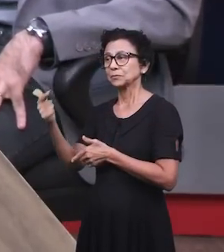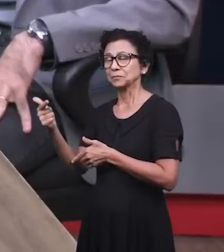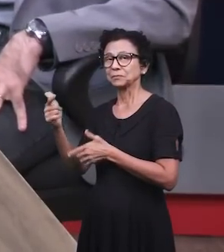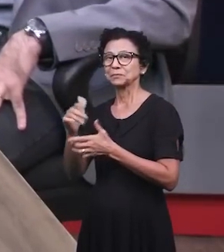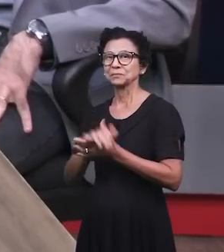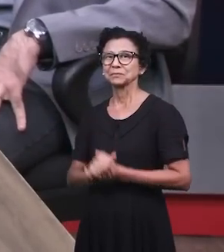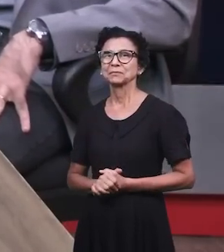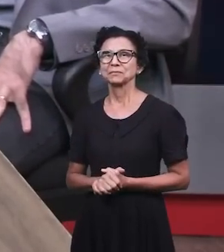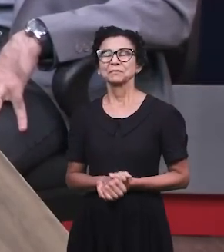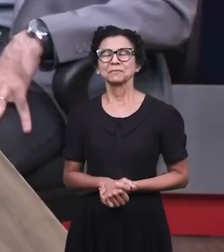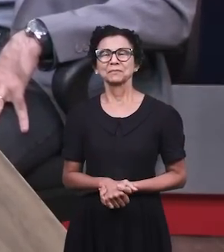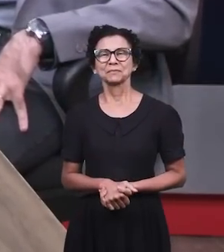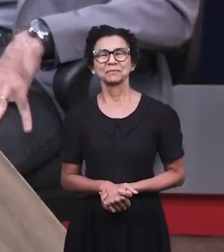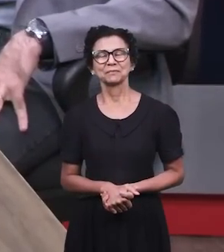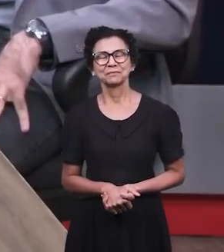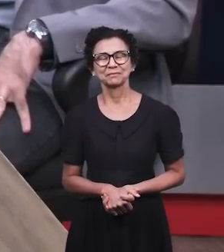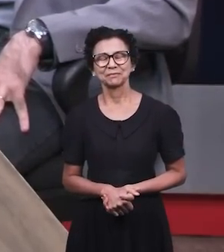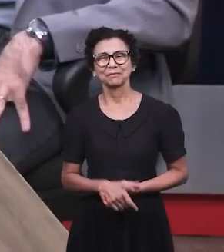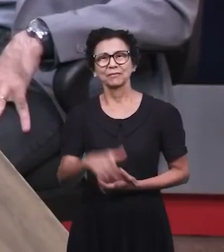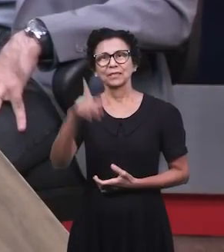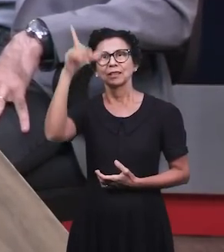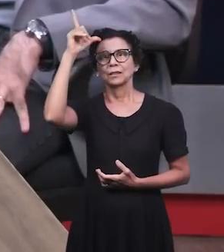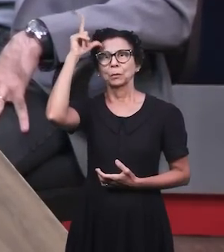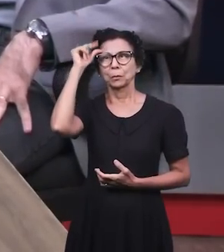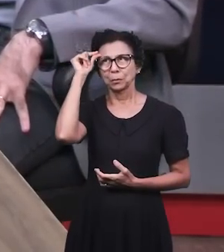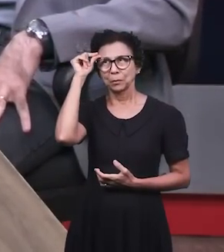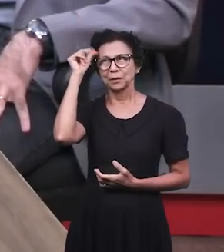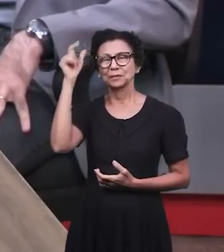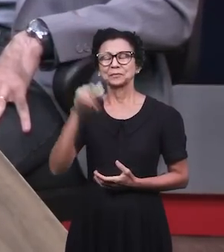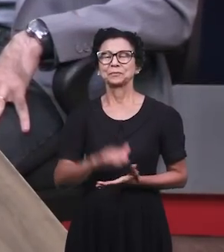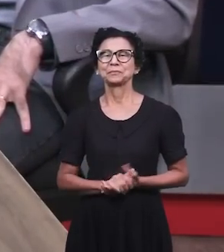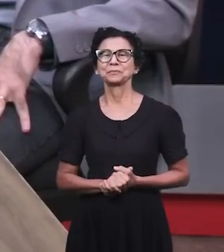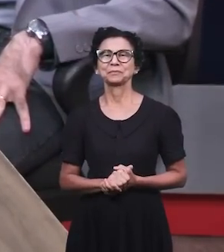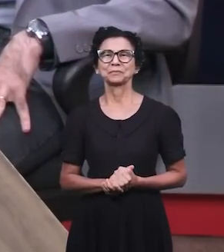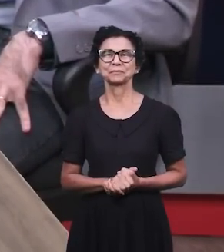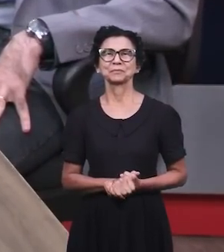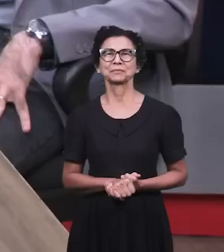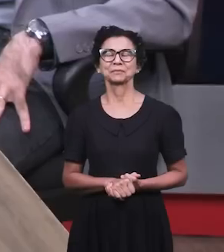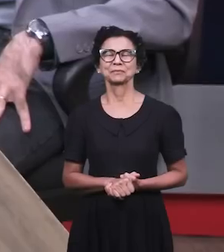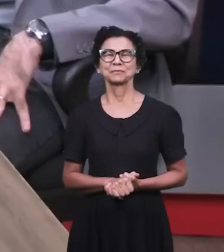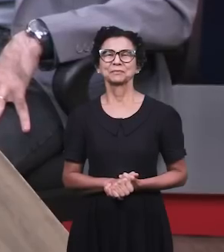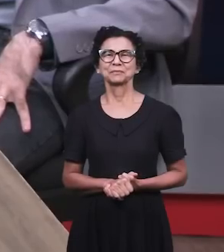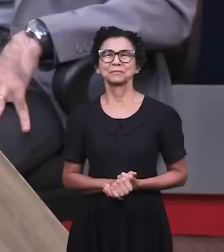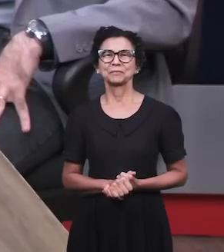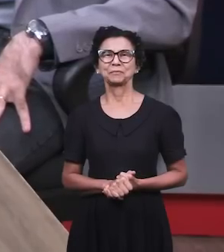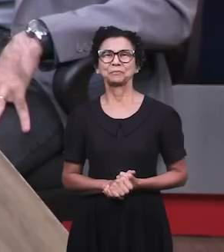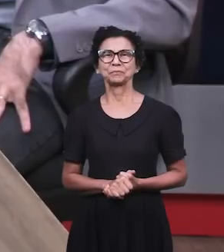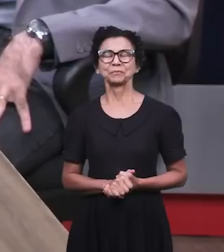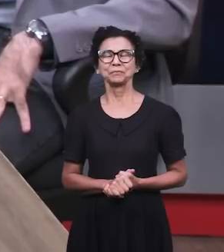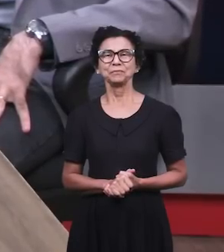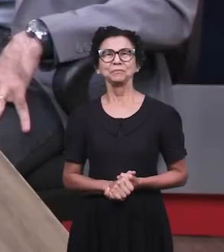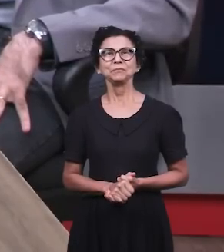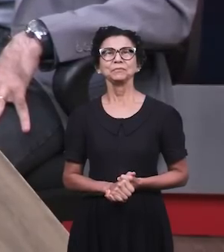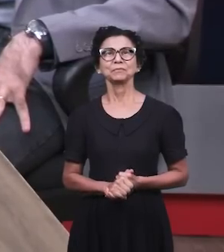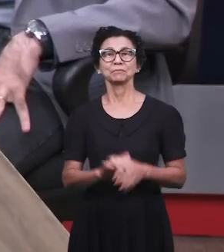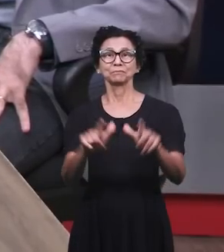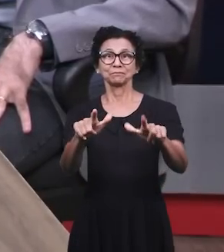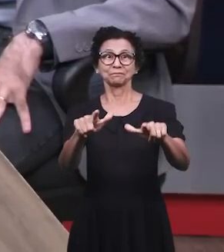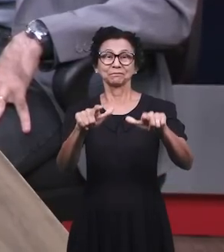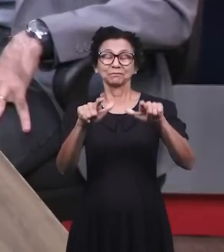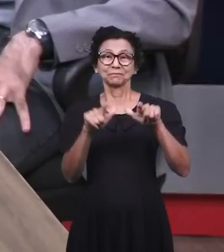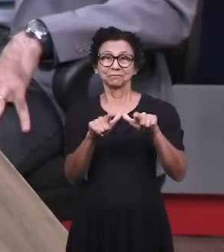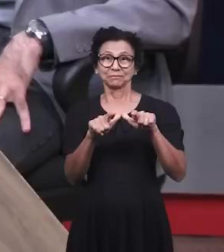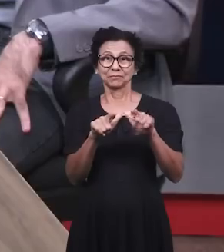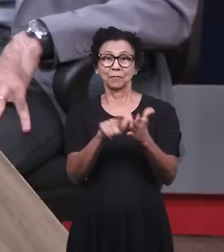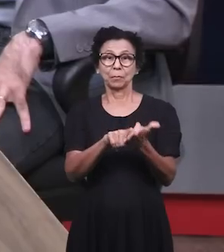falar o currículo aqui do pastor Marcos Rodrigues Saúde, E por isso que ele está aqui para falar a respeito desse tema, por